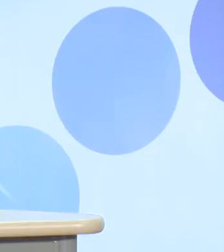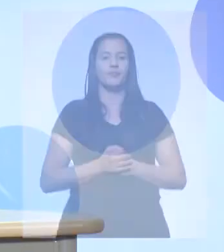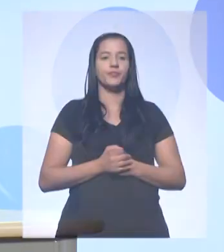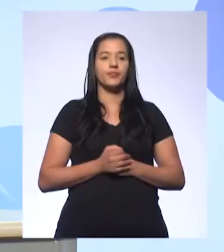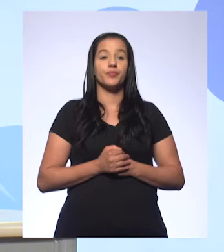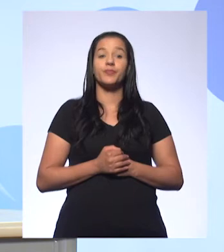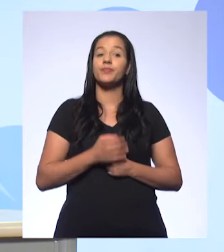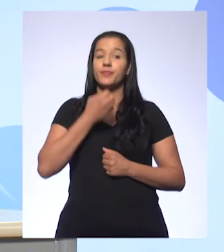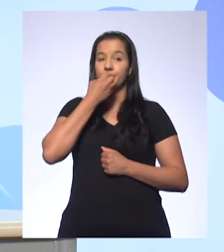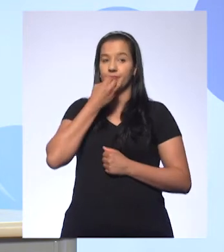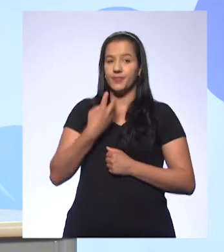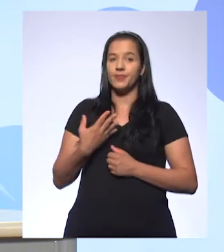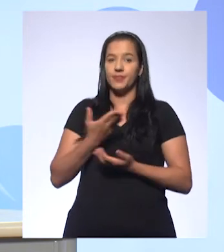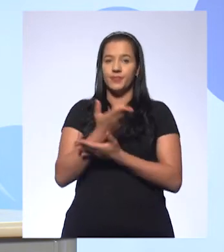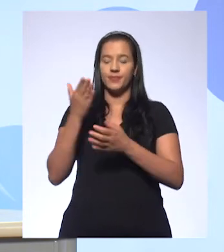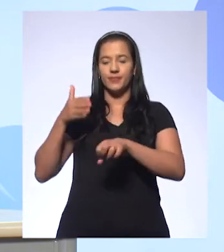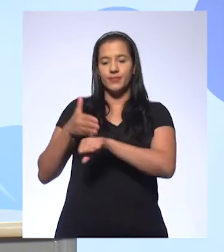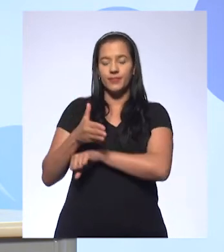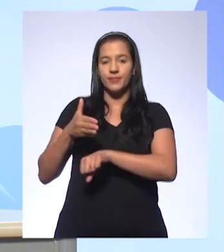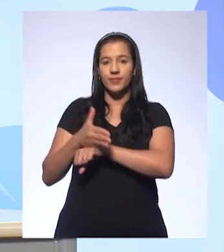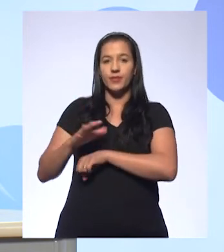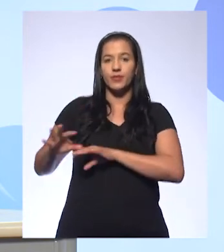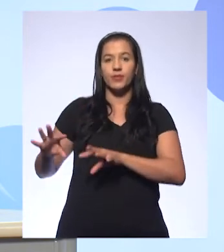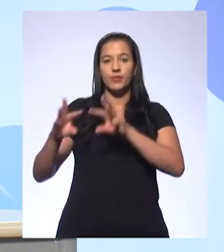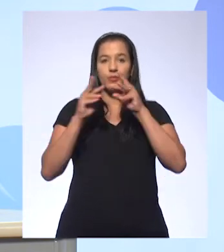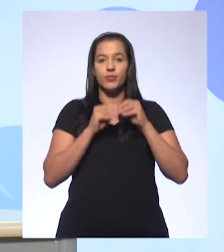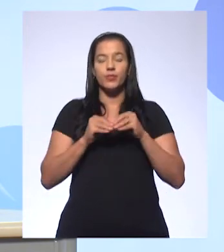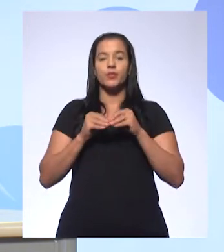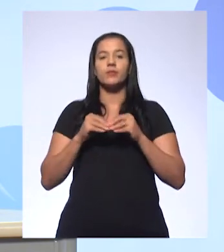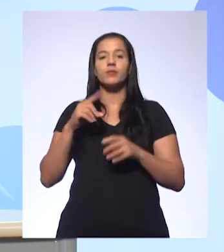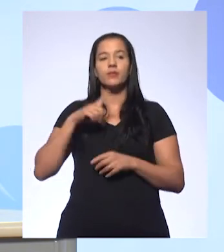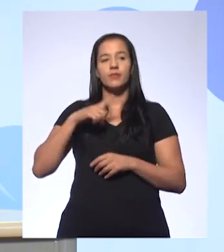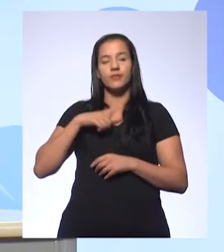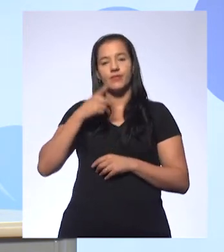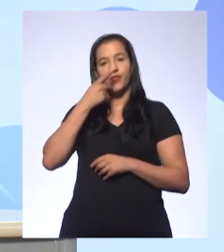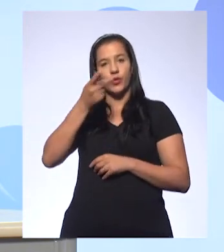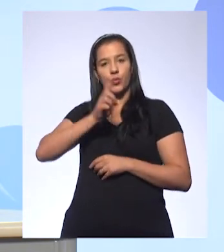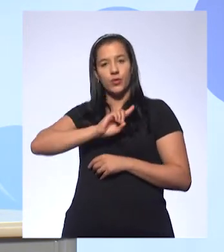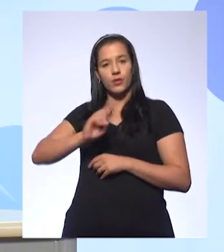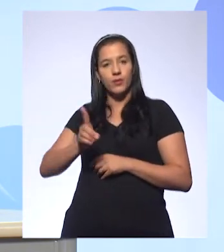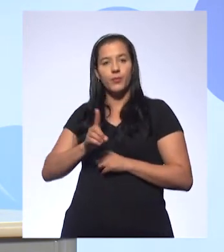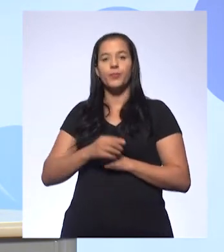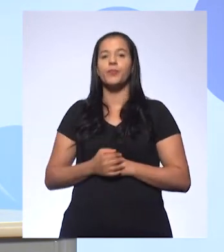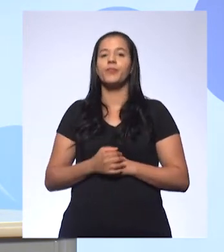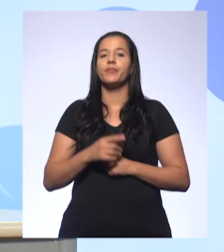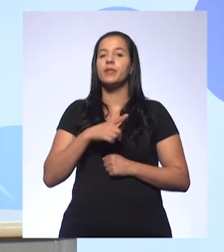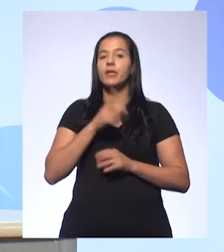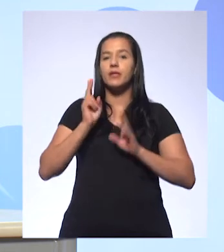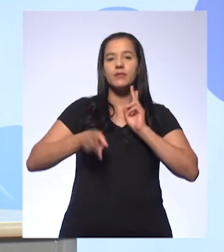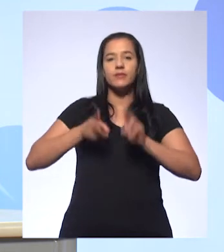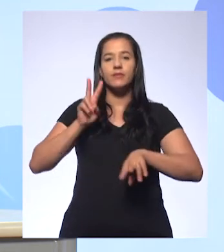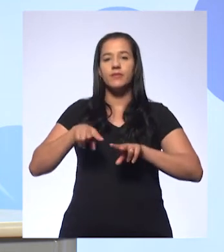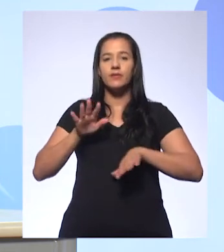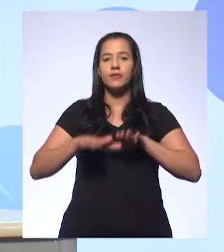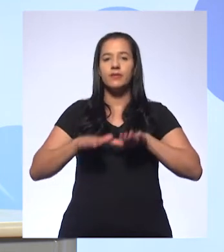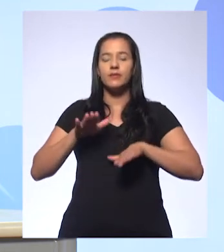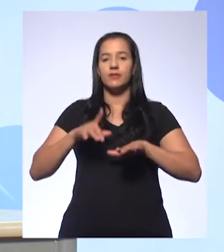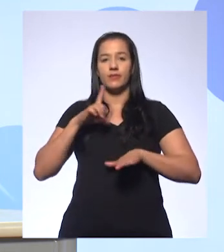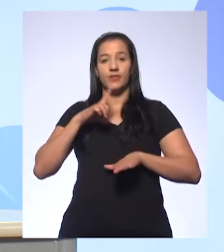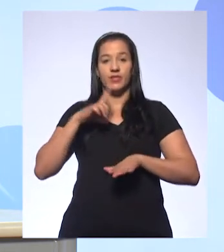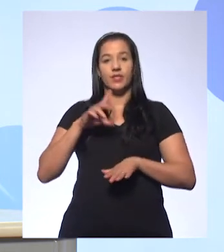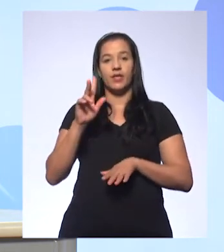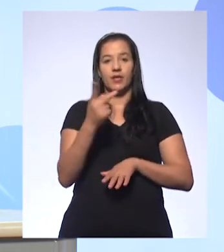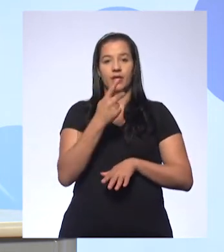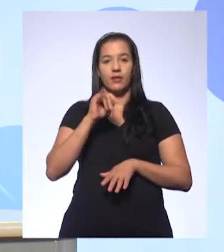Bom, participações aqui, todas foram para o não, viu, Edjuel? Nem sempre, pois tem AIDS, mas não tem sintomas,